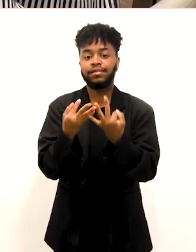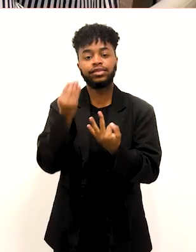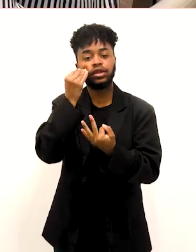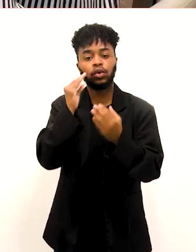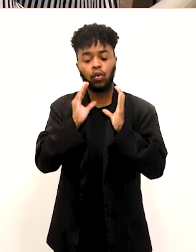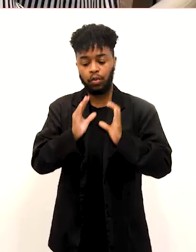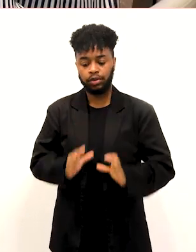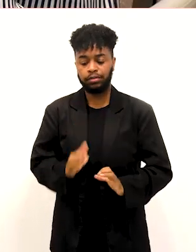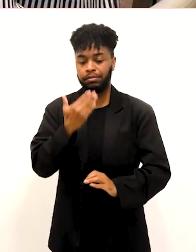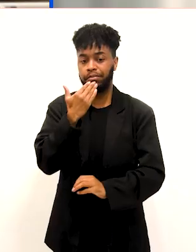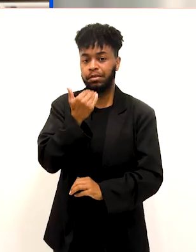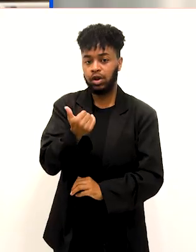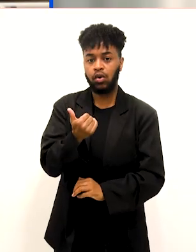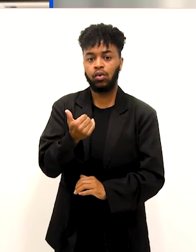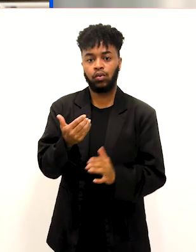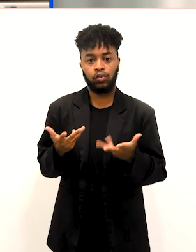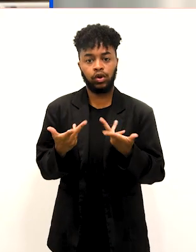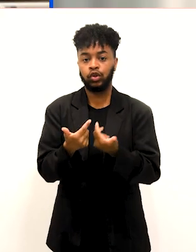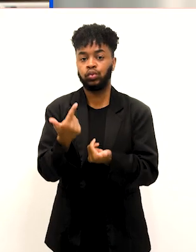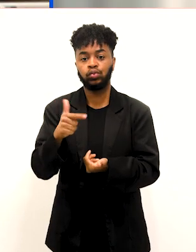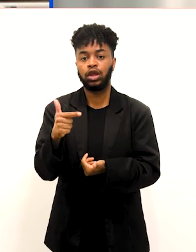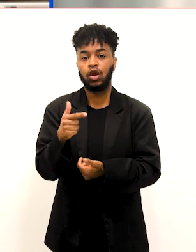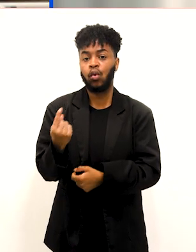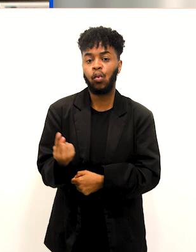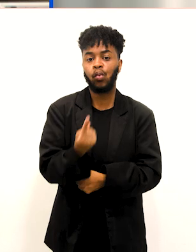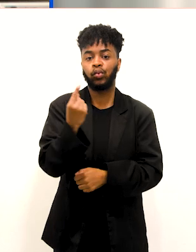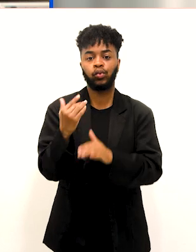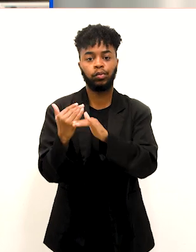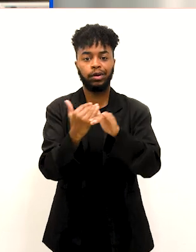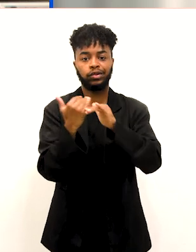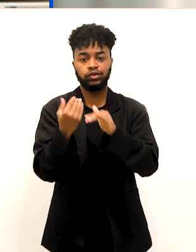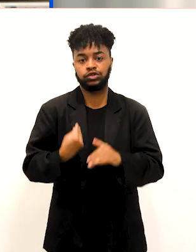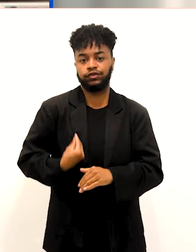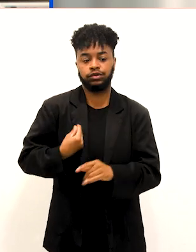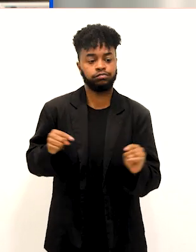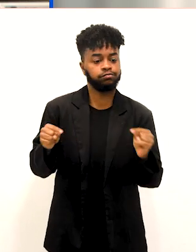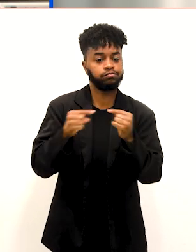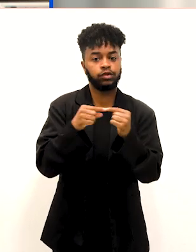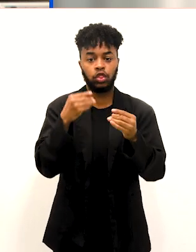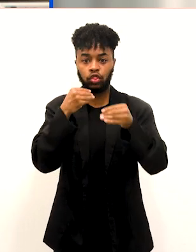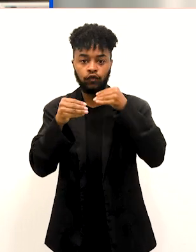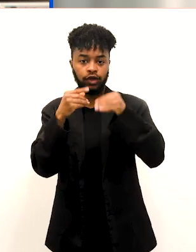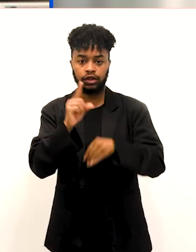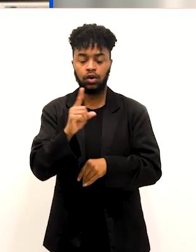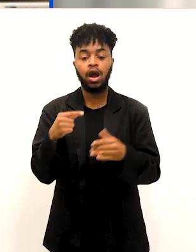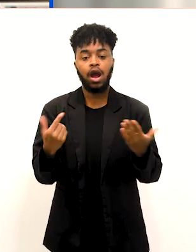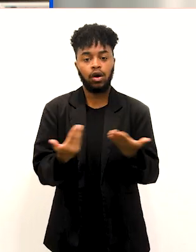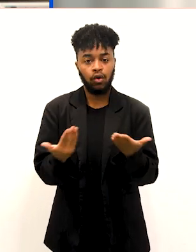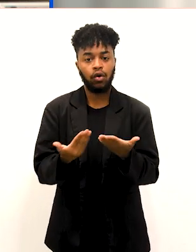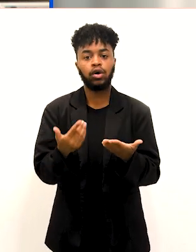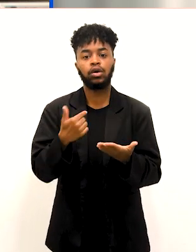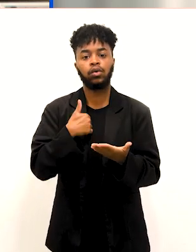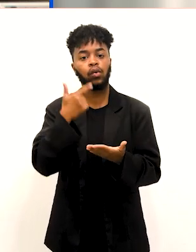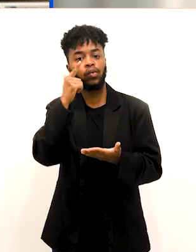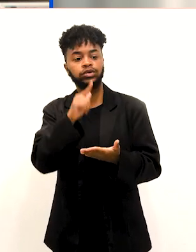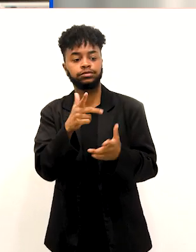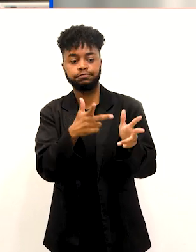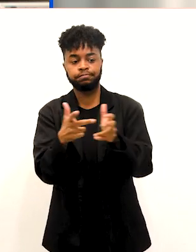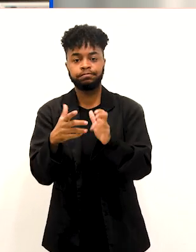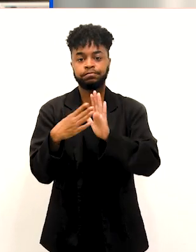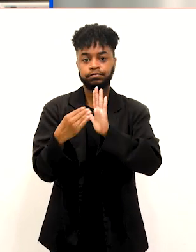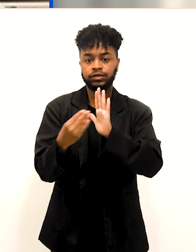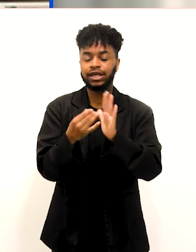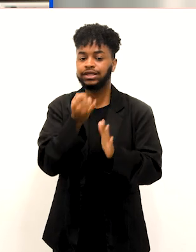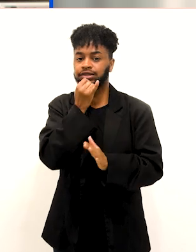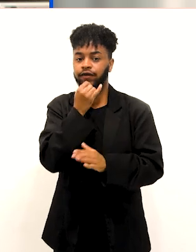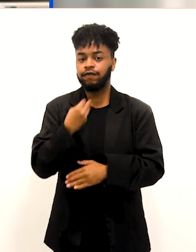buscando comportamentos mais autênticos. Eu não tenho um único padrão de vida que era aquele que se espelhava nas novelas, né? Hoje eu posso me espelhar numa pessoa que vive,